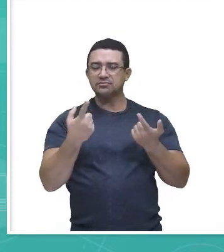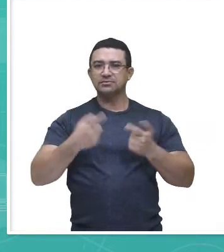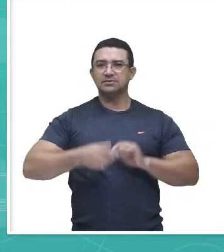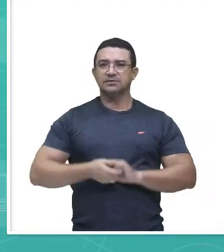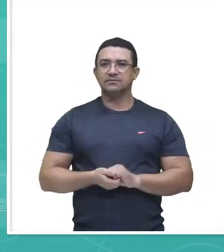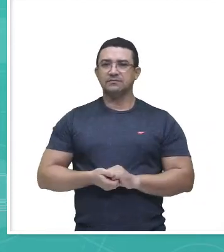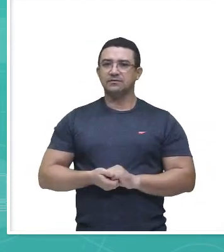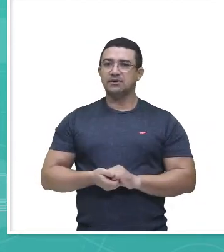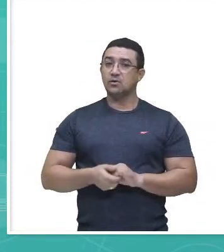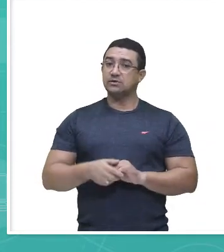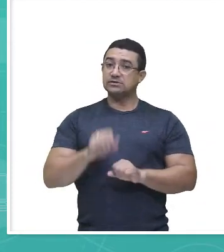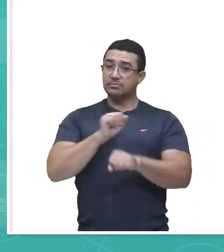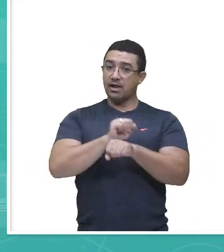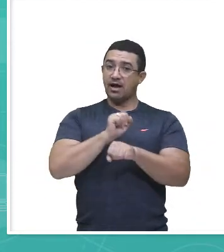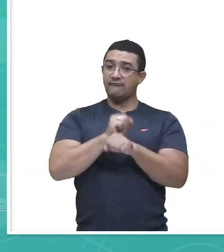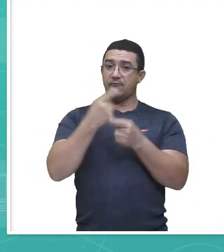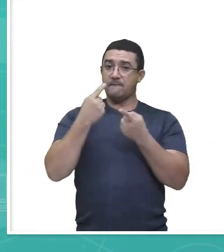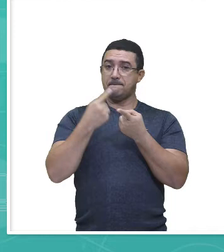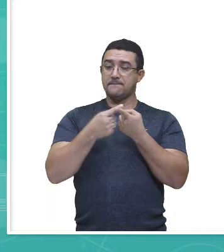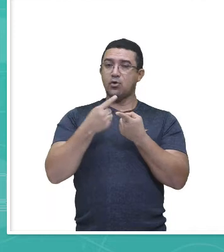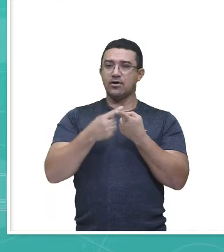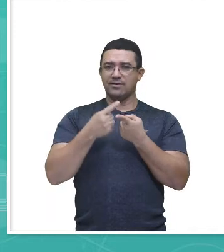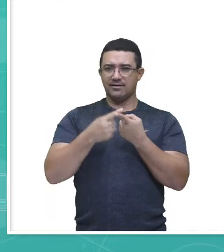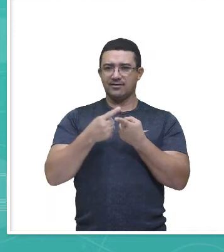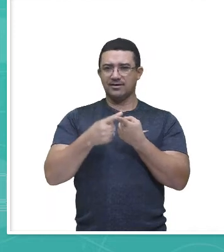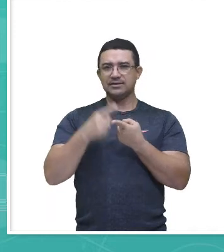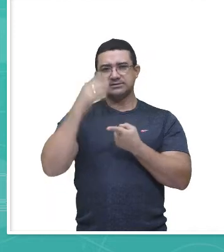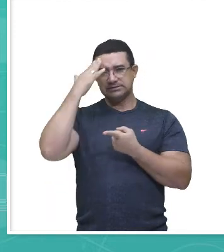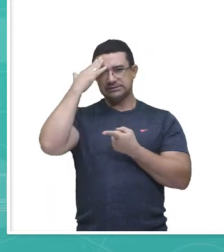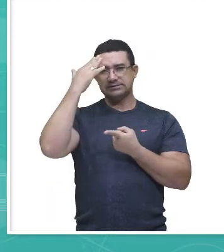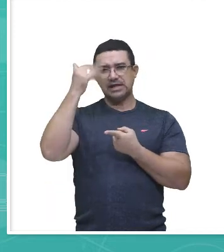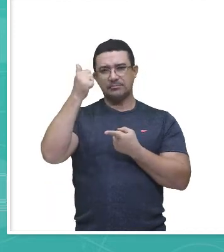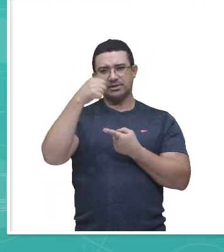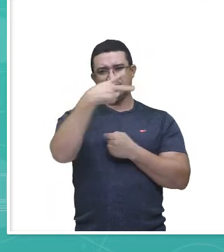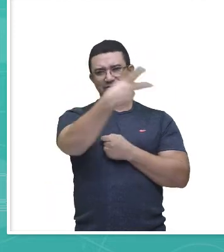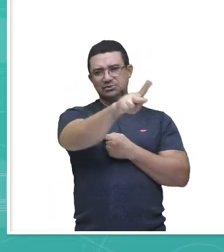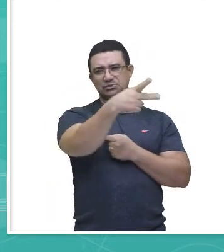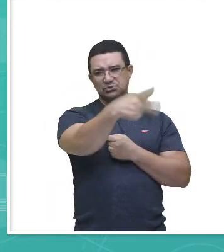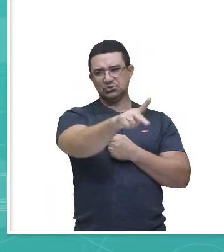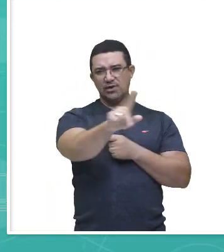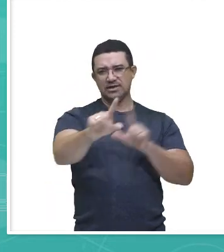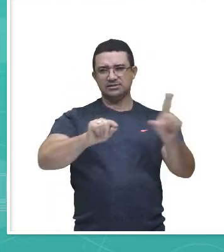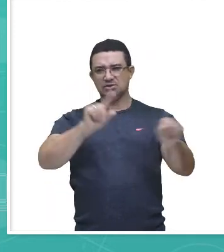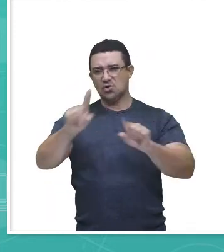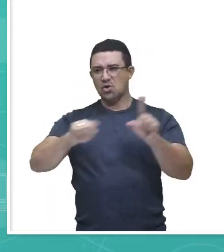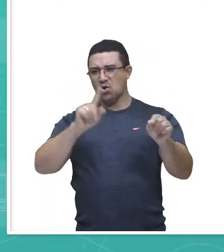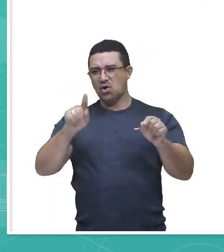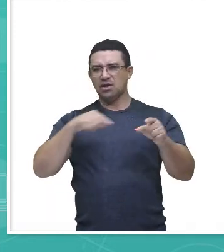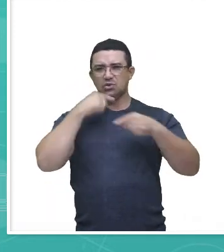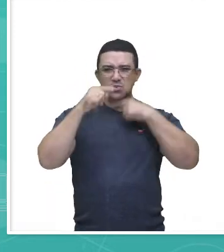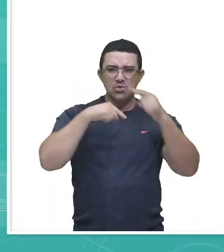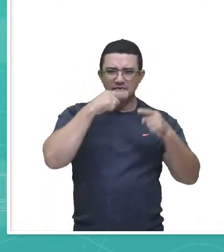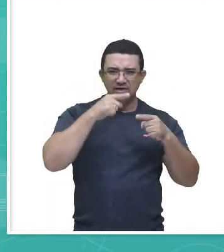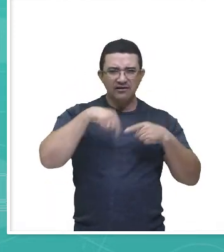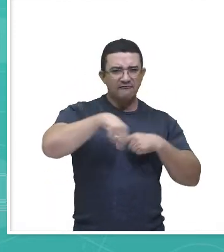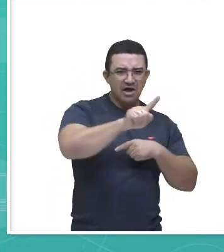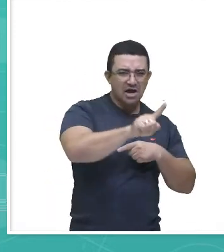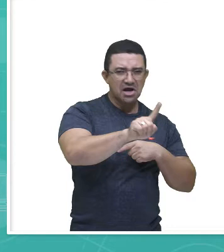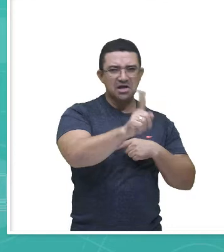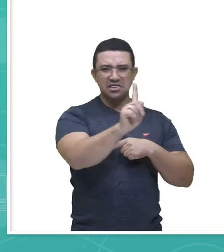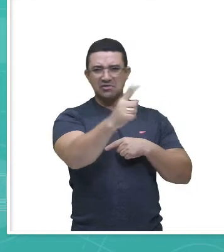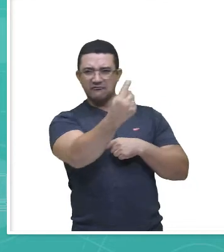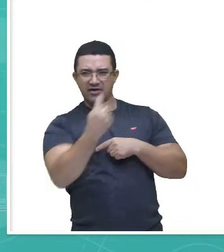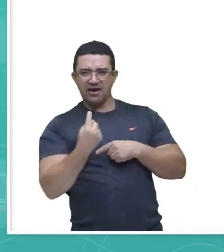Esperavam porque, olha, o porquê sabiam de sua indecisão. Porque junto aí